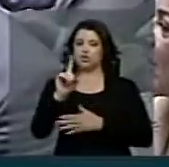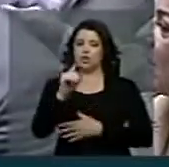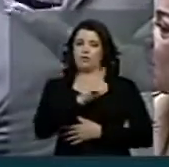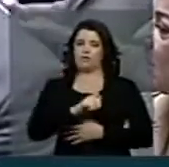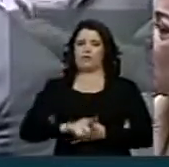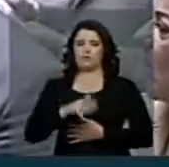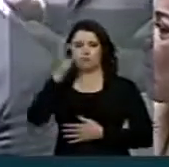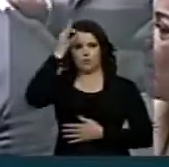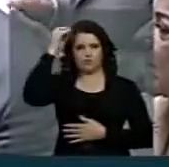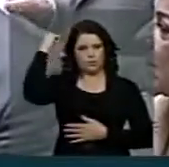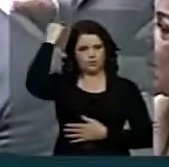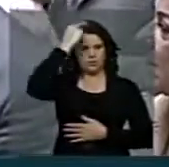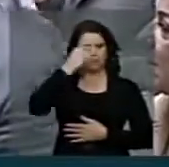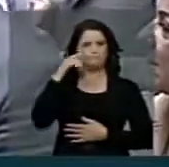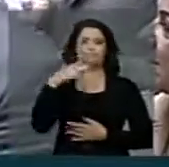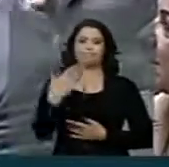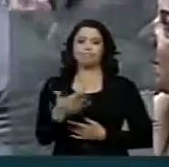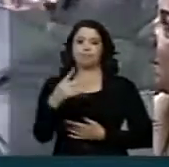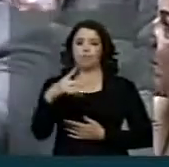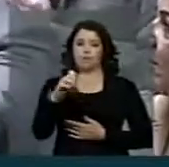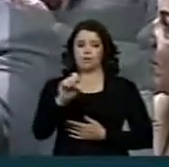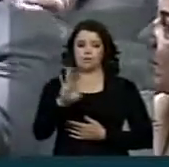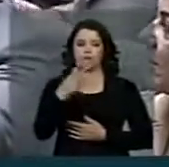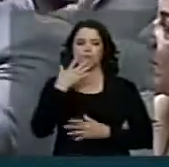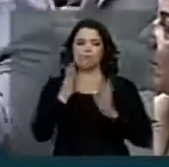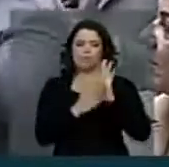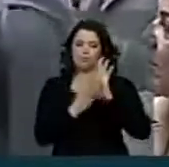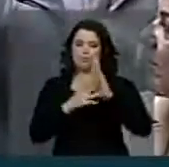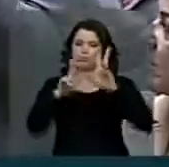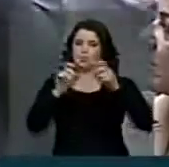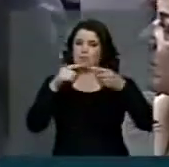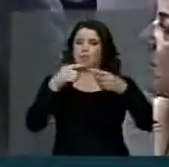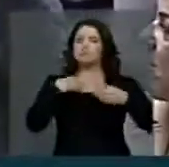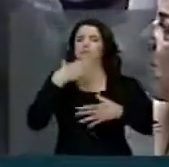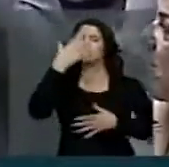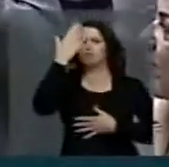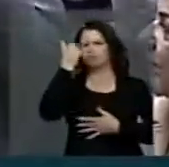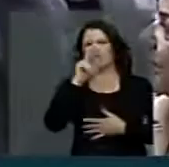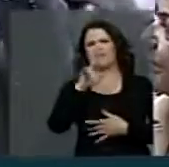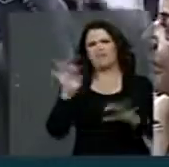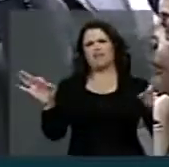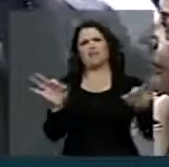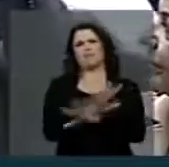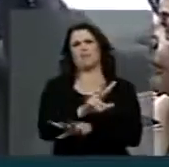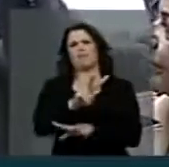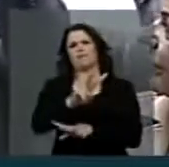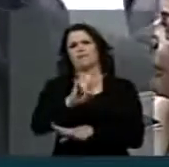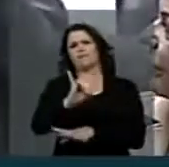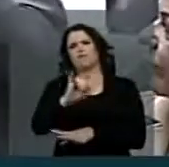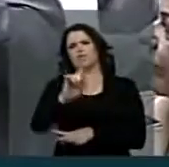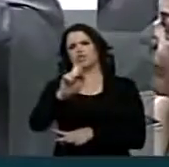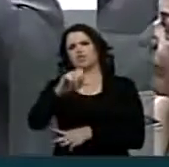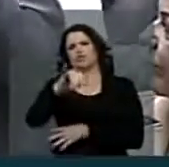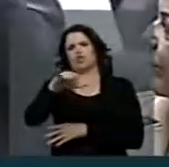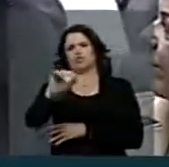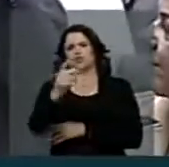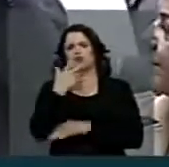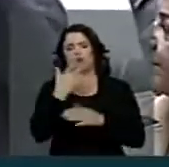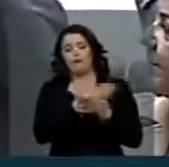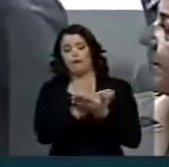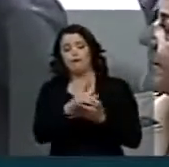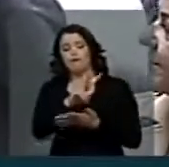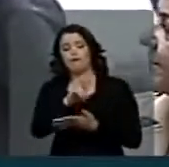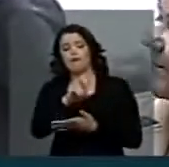PSB propôs essa matéria porque sabia do fim da vigência desses 10